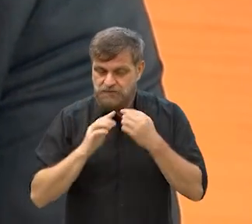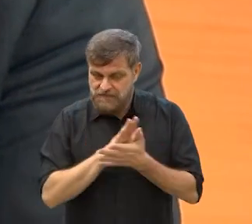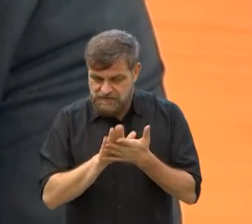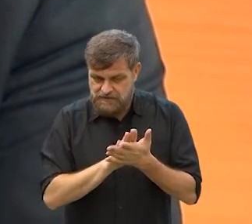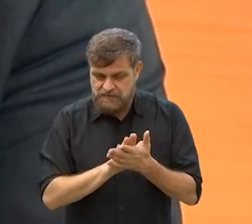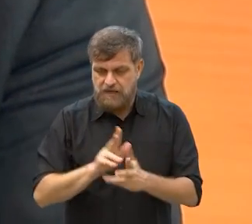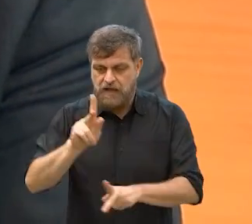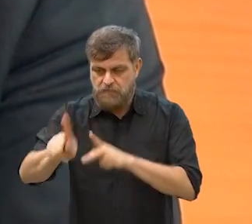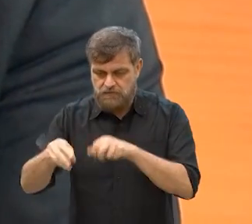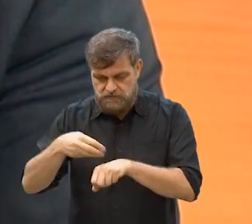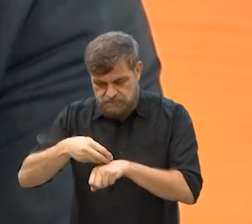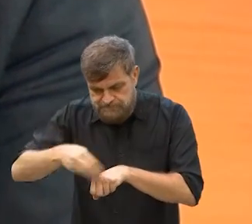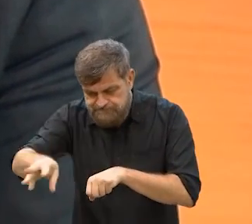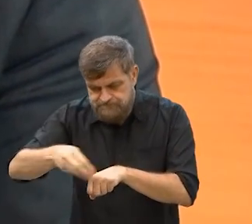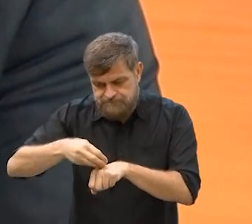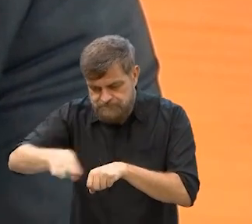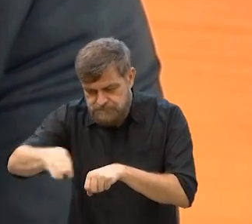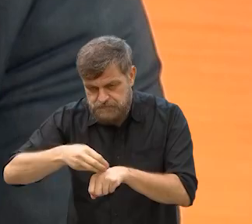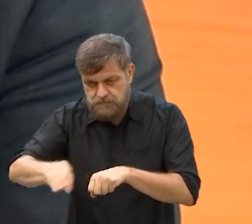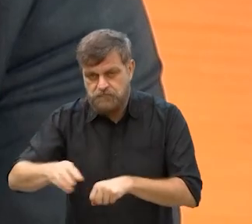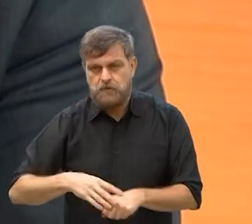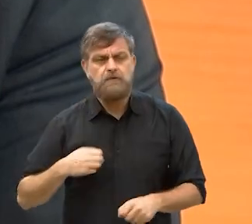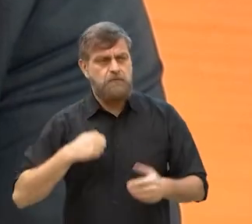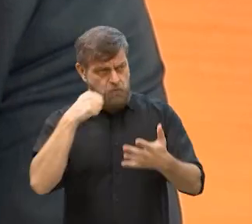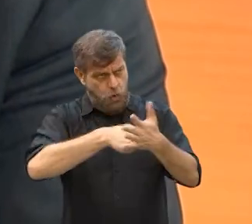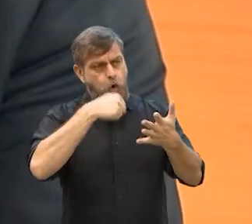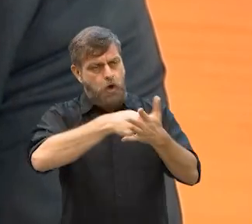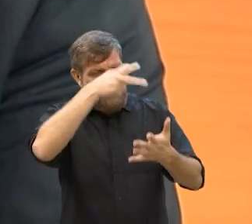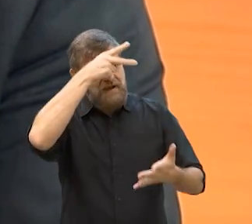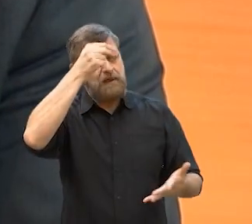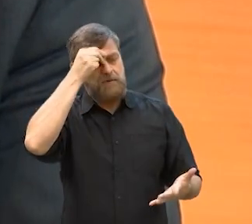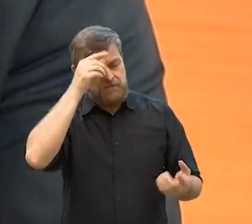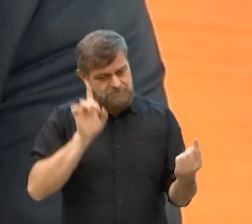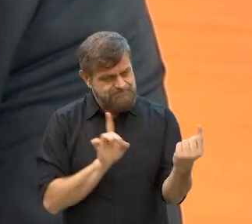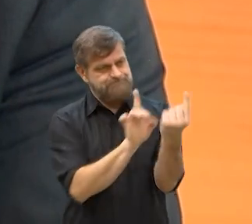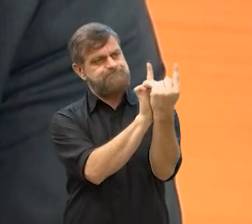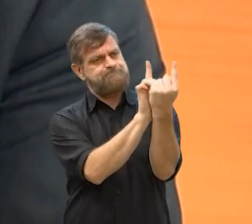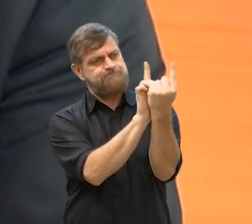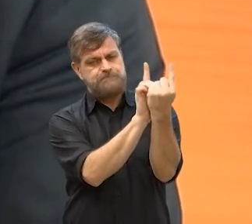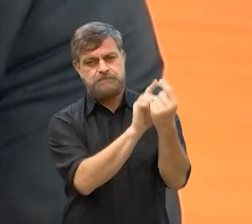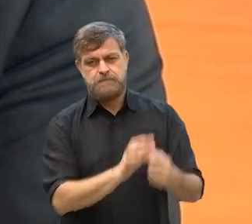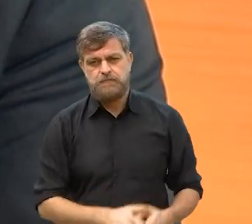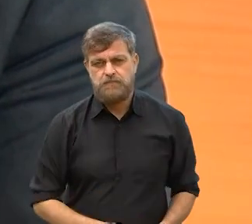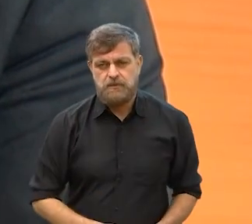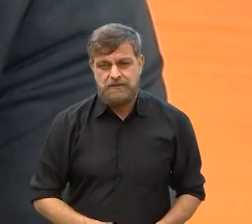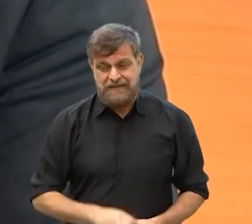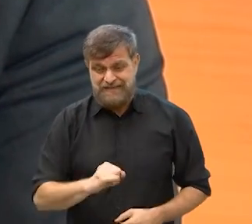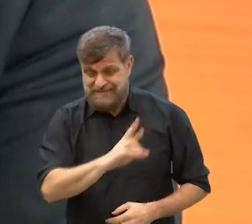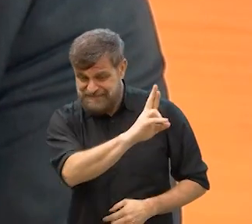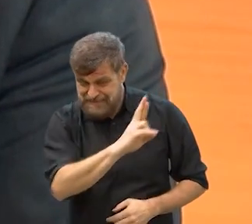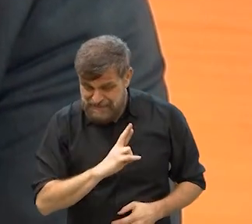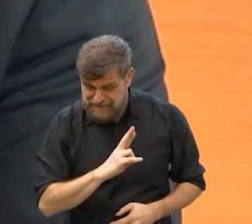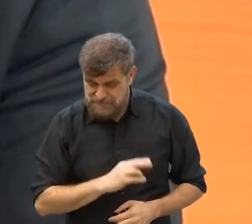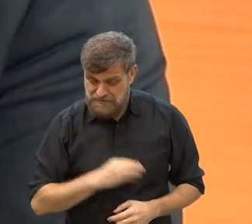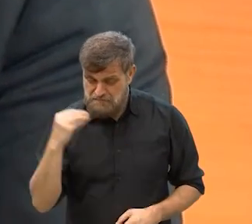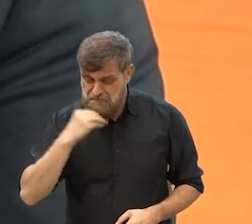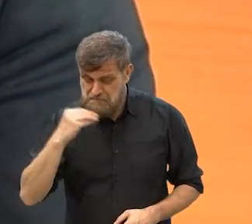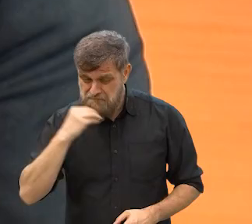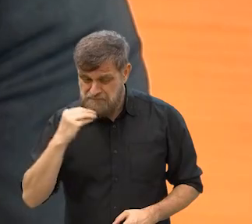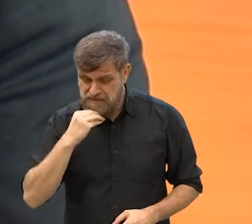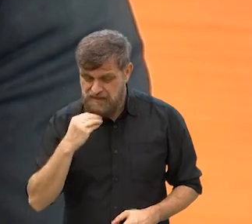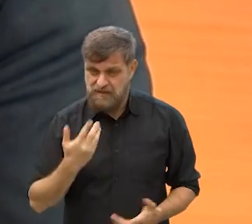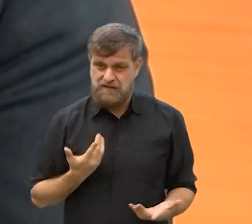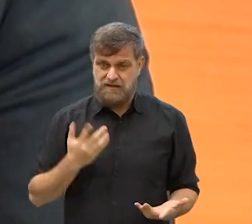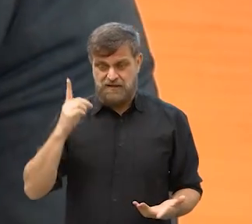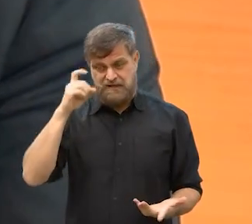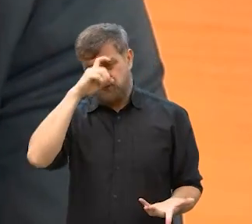gente acaba cobrando o executivo de perto, né? Ainda mais se a resposta não for convincente, que eu acho